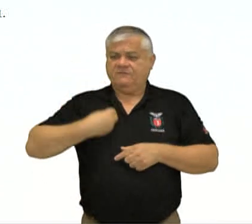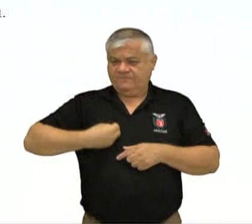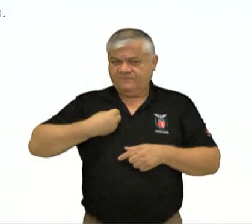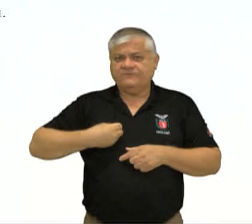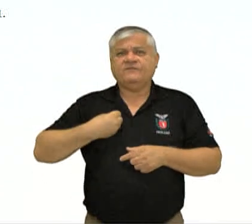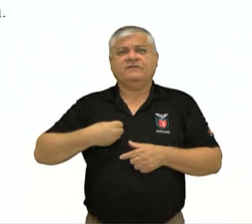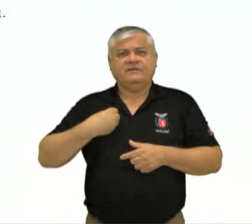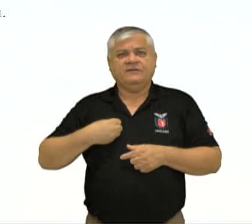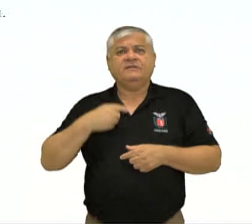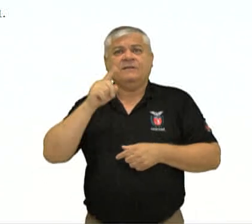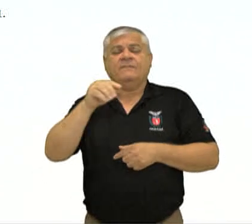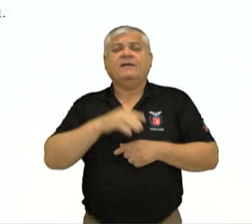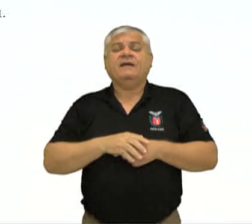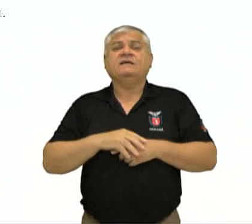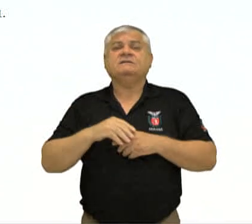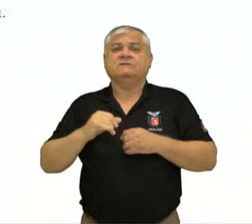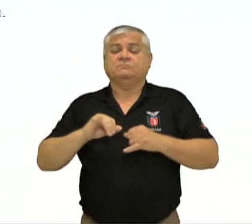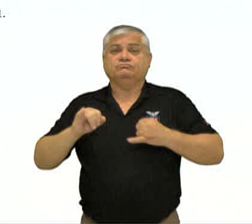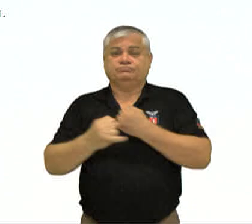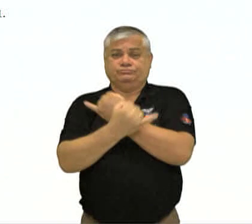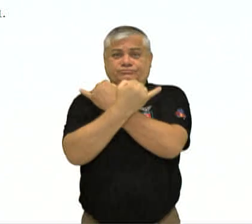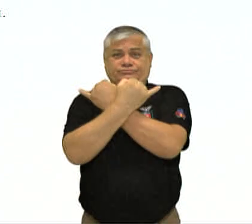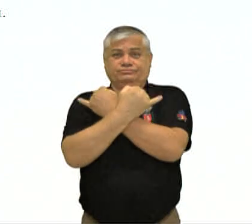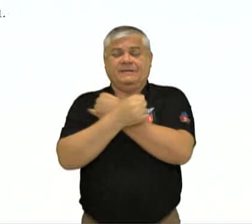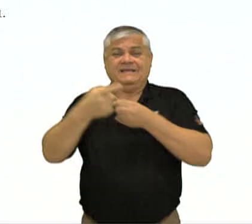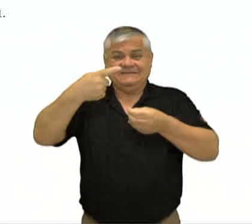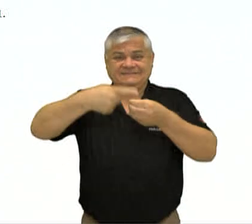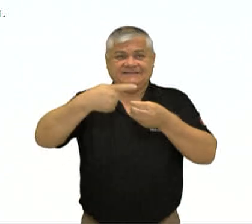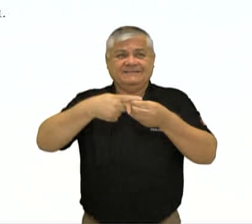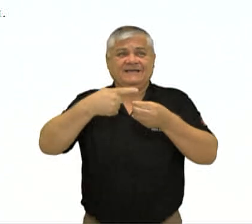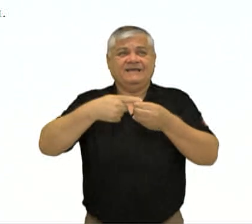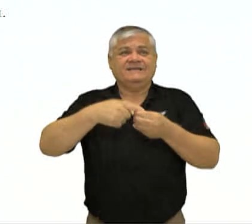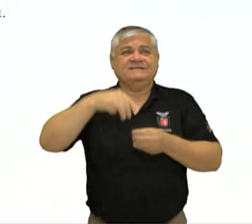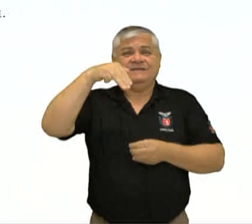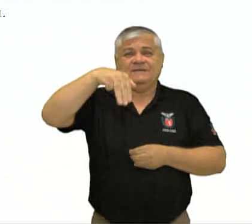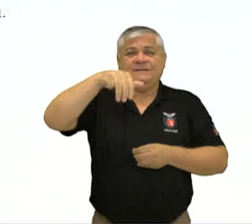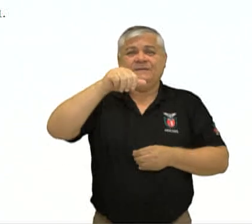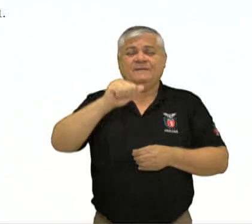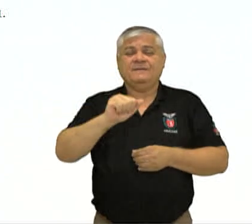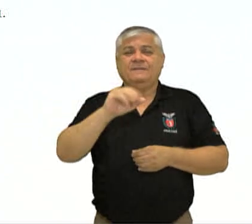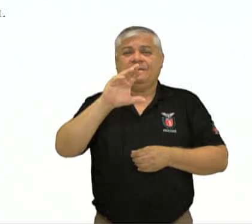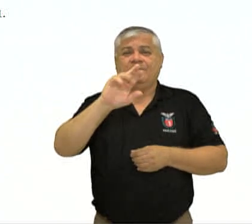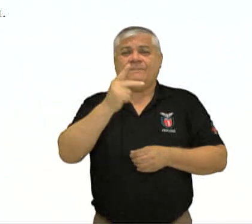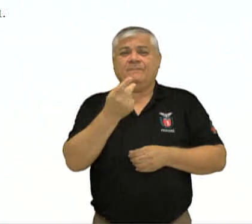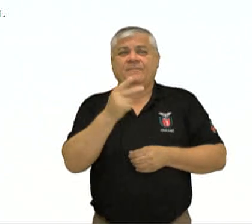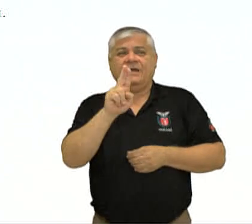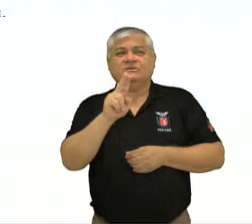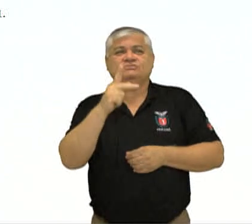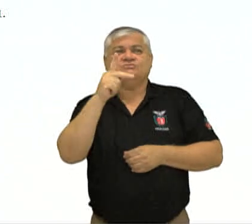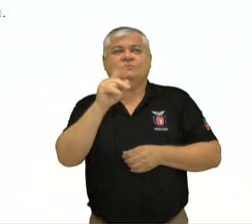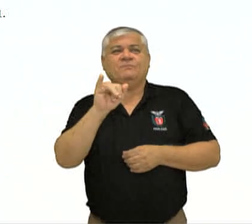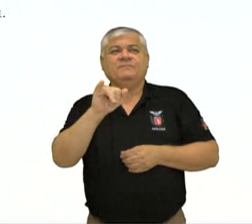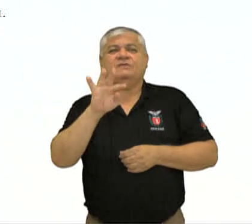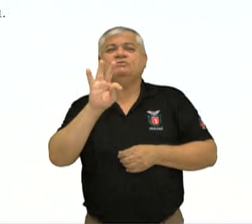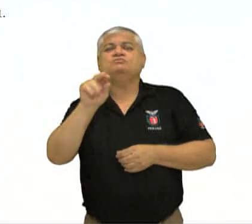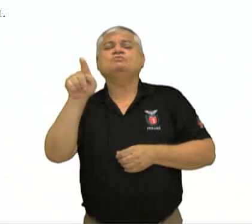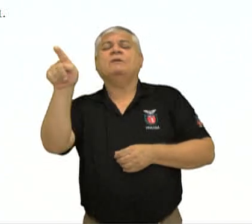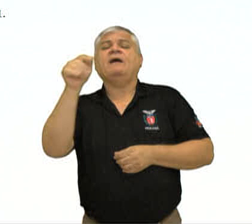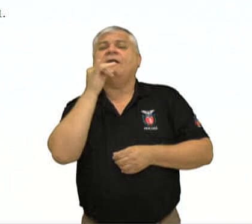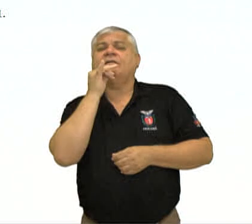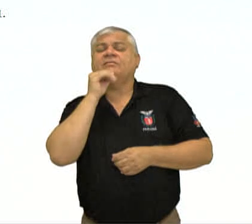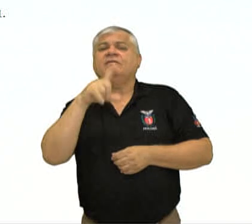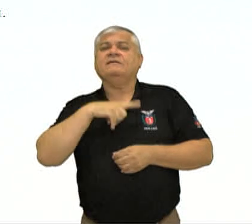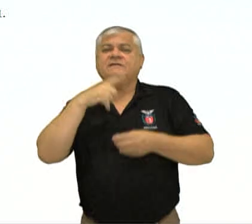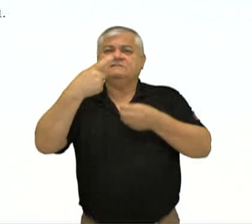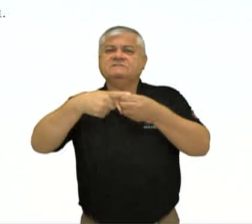XVI, porém a cidade de Machu Picchu só foi descoberta no ano de 1911. Né? É uma cidade que